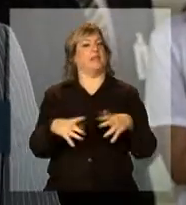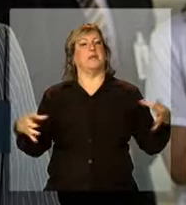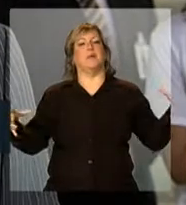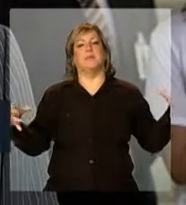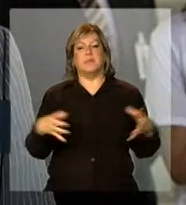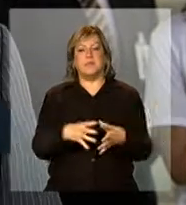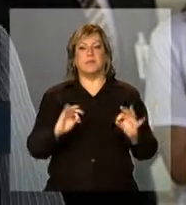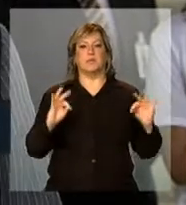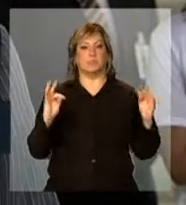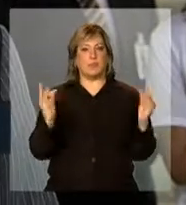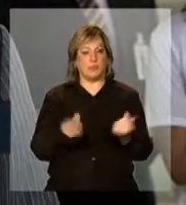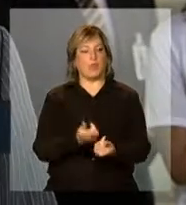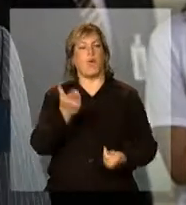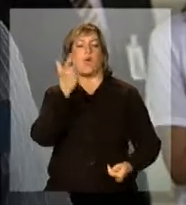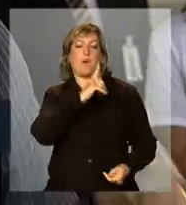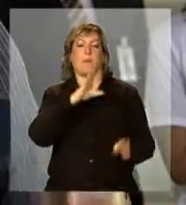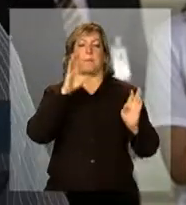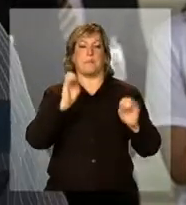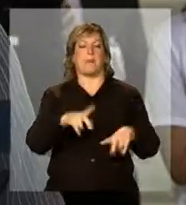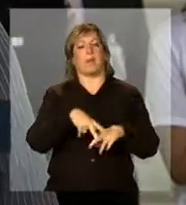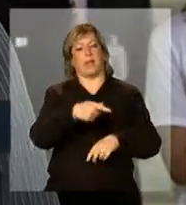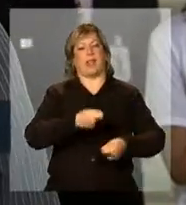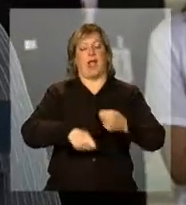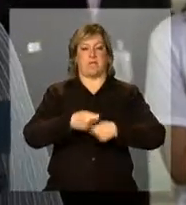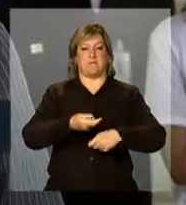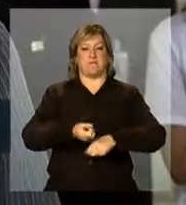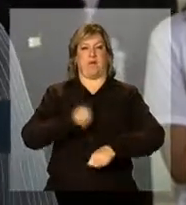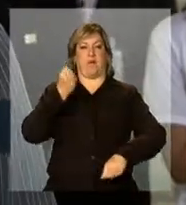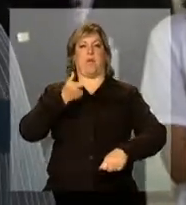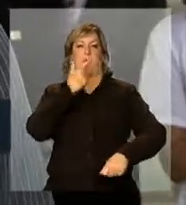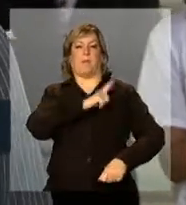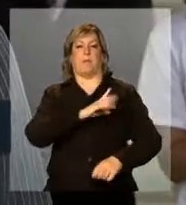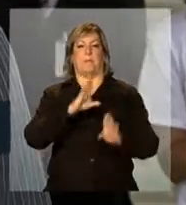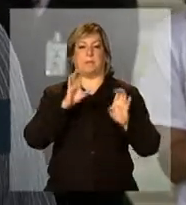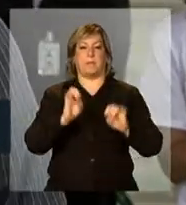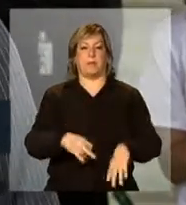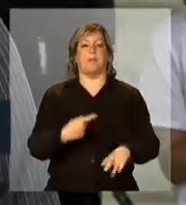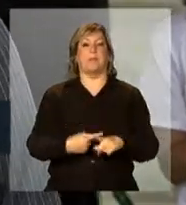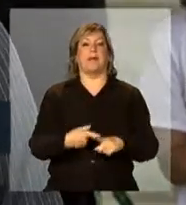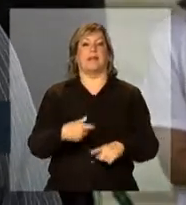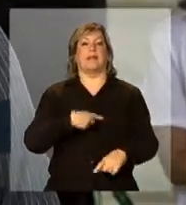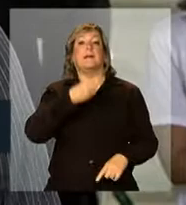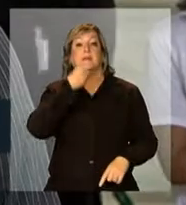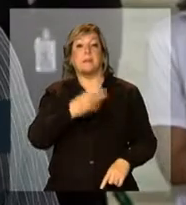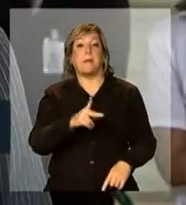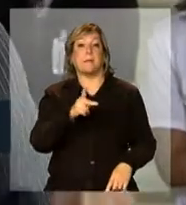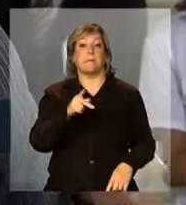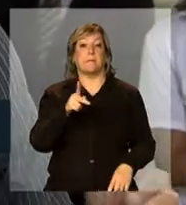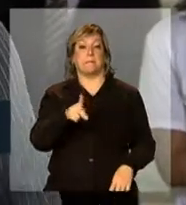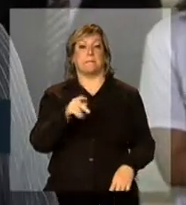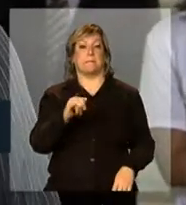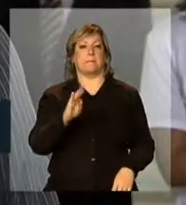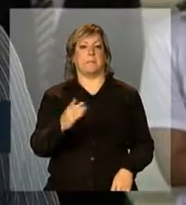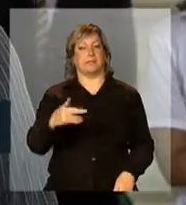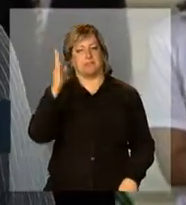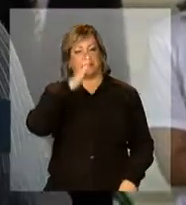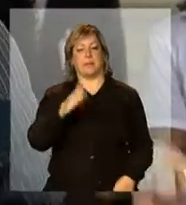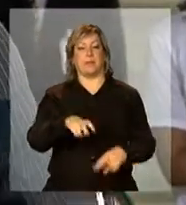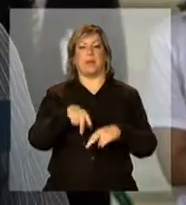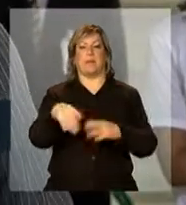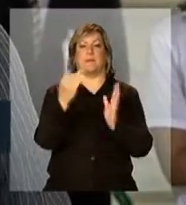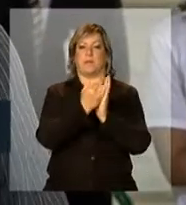que, sem dúvida nenhuma, é beneficiada. Tanto é que nós tivemos um impacto positivo no PIB brasileiro por esse